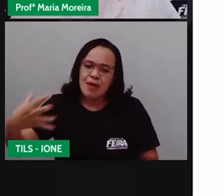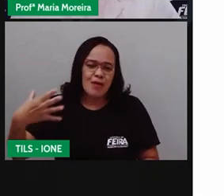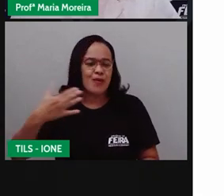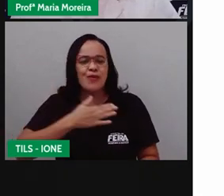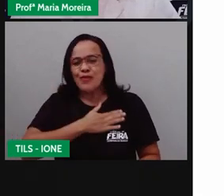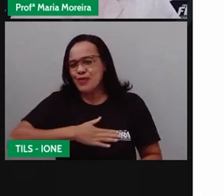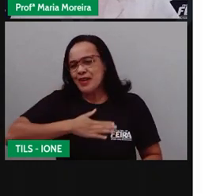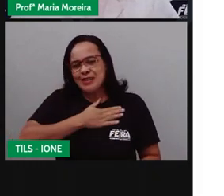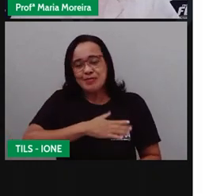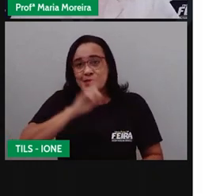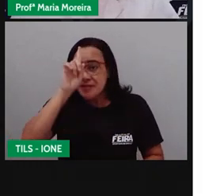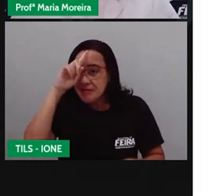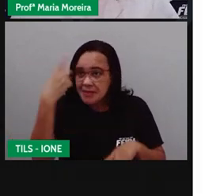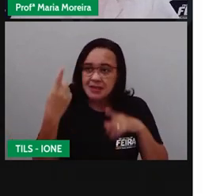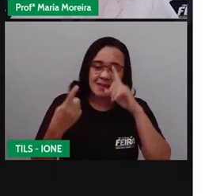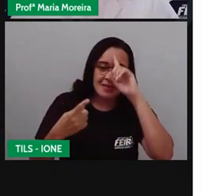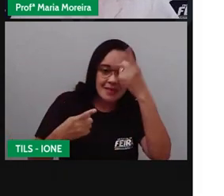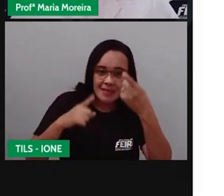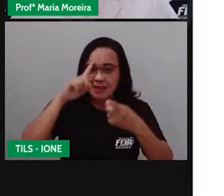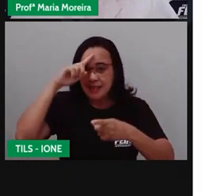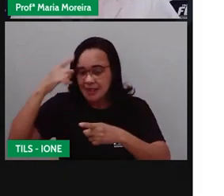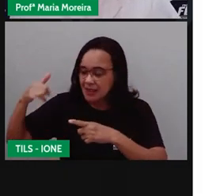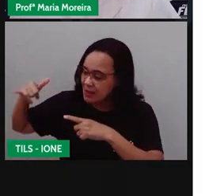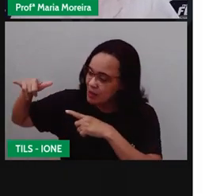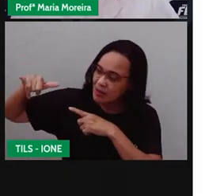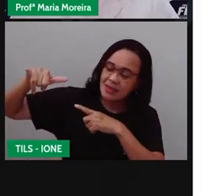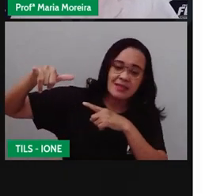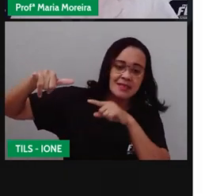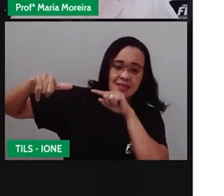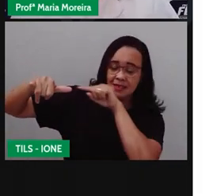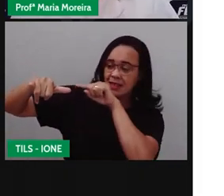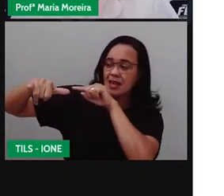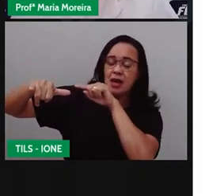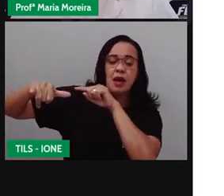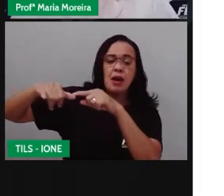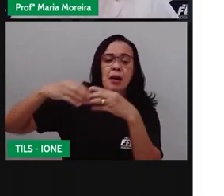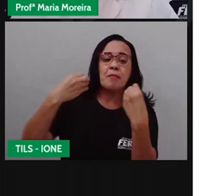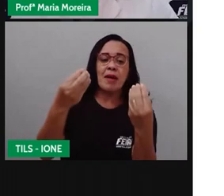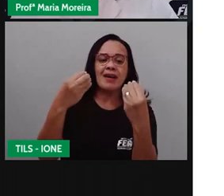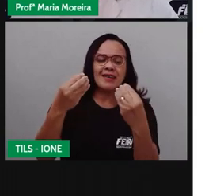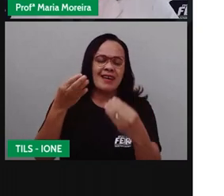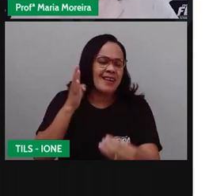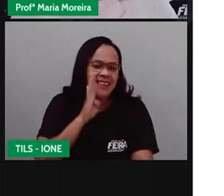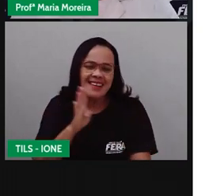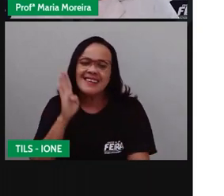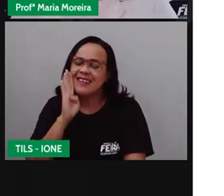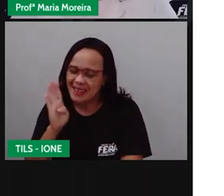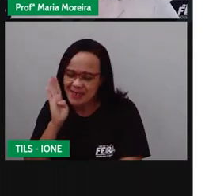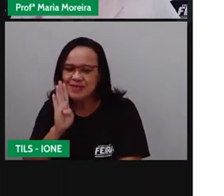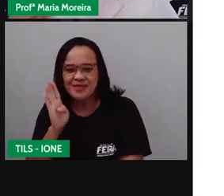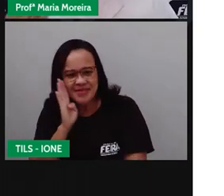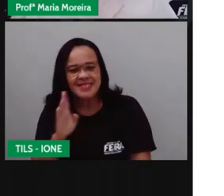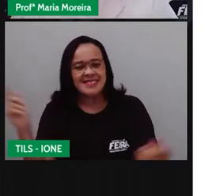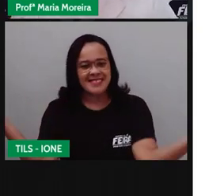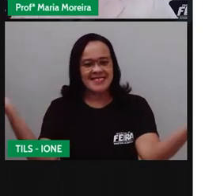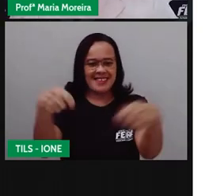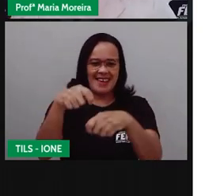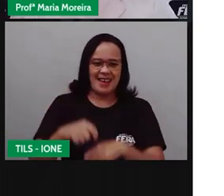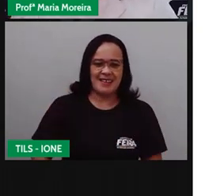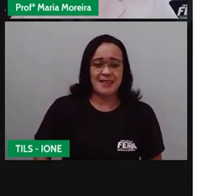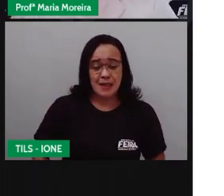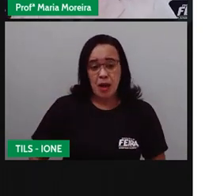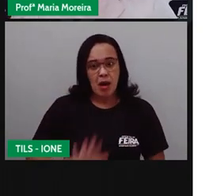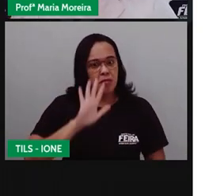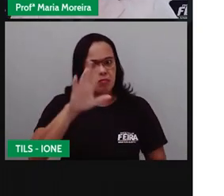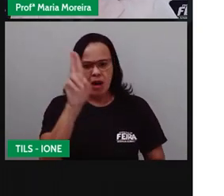Para o seu invento. Ele queria que o avião fosse usado só e somente só para coisas legais, mas a gente sabe que não foi